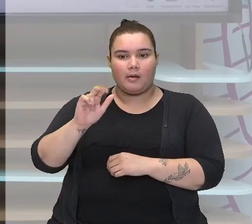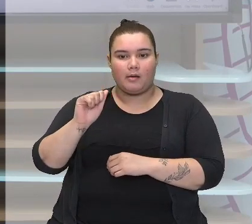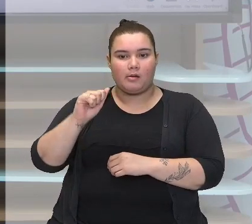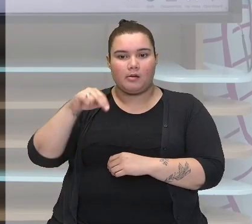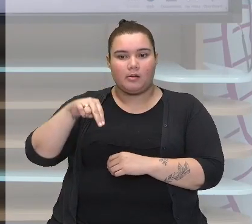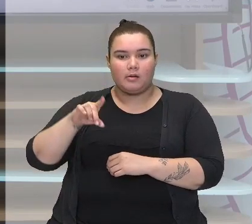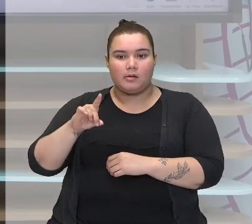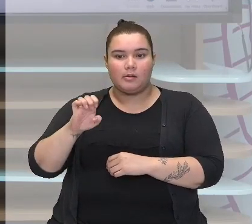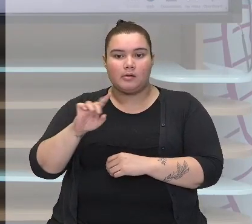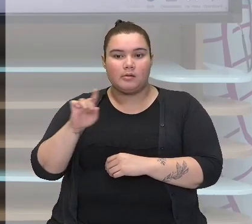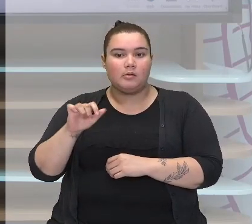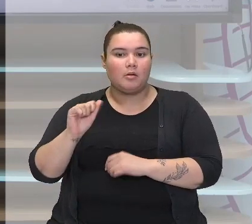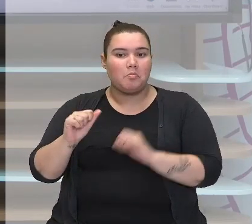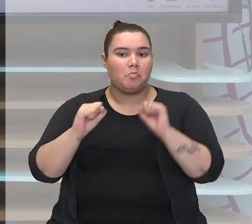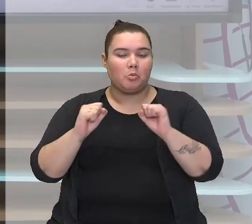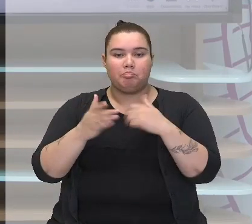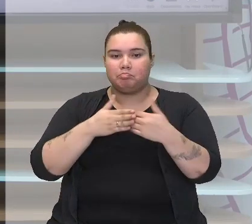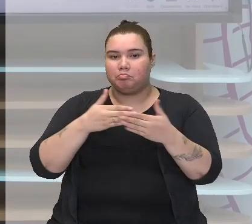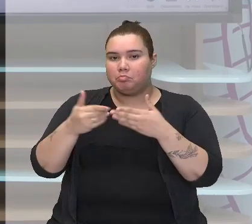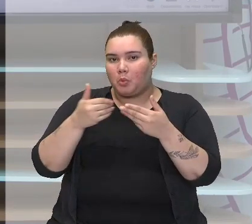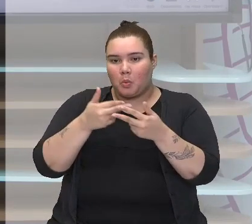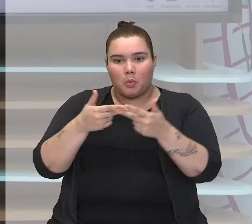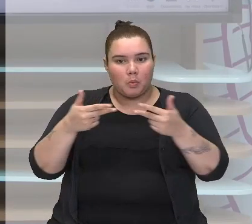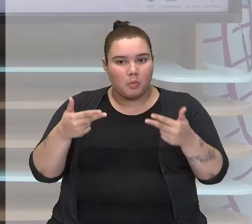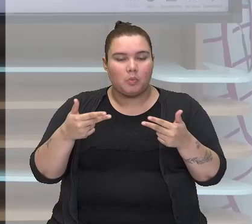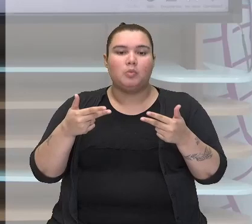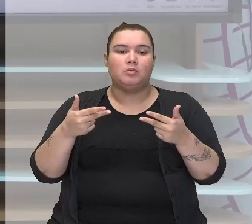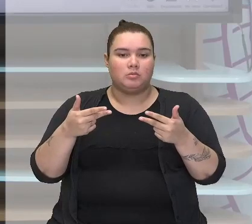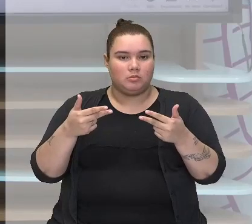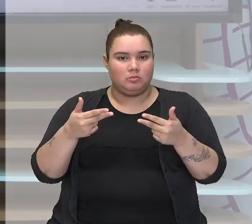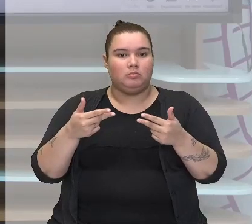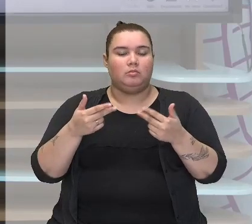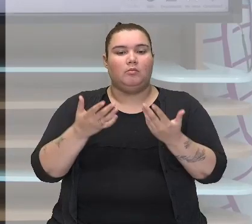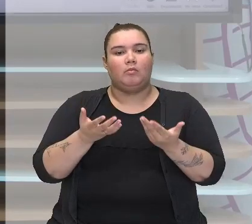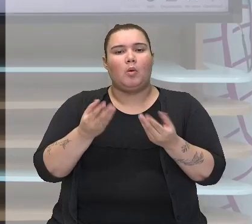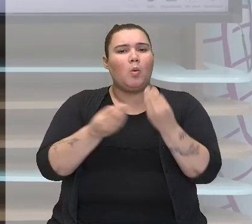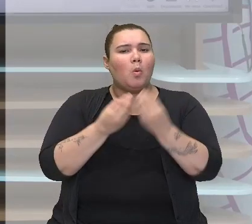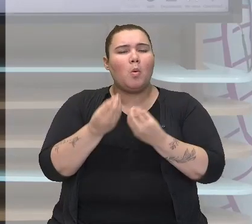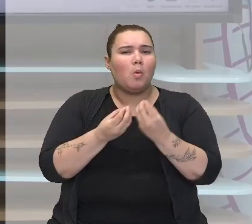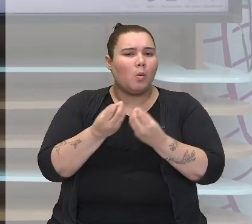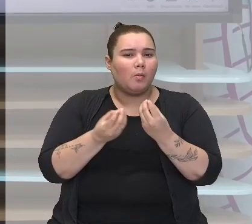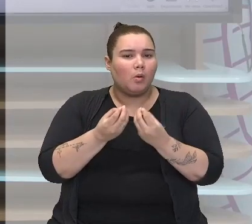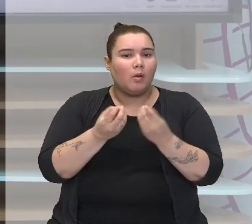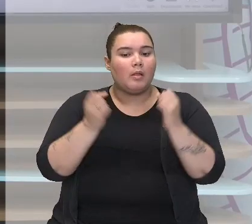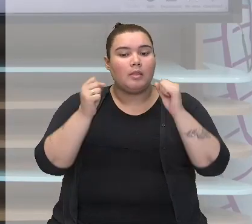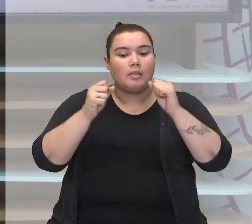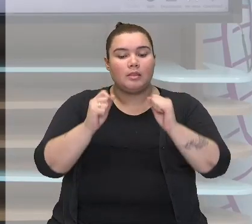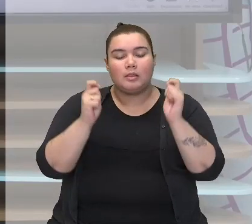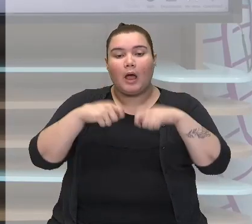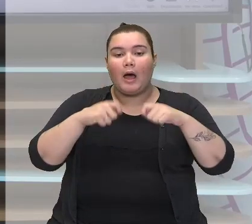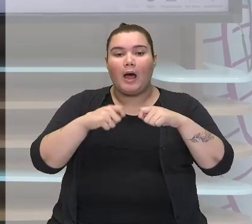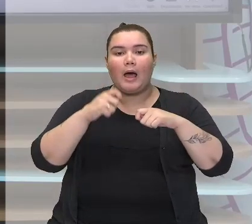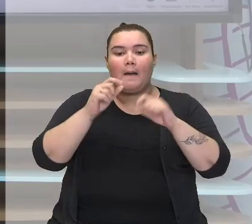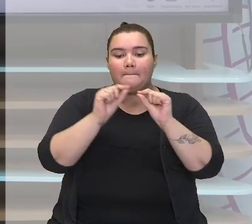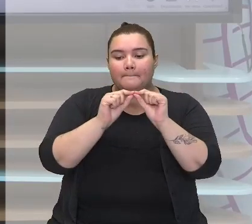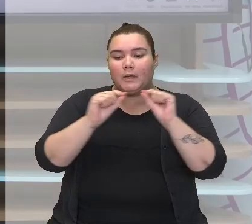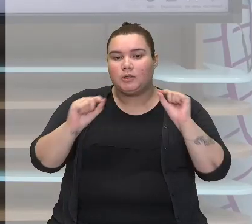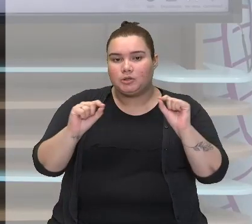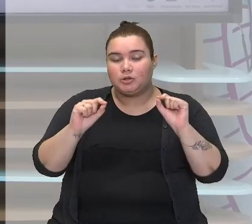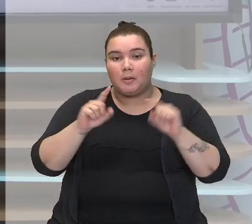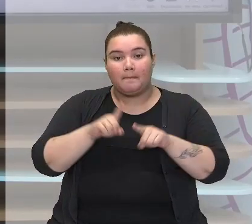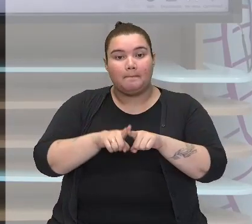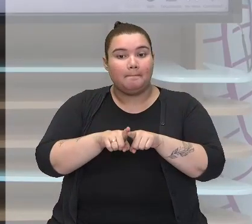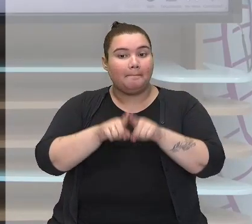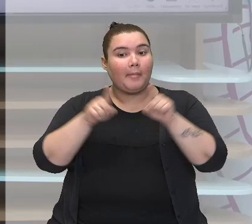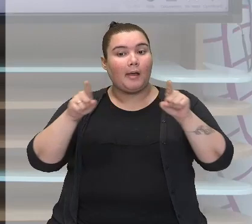coisa, que pode ser o quê? Mensurada, ou em outras palavras, que pode ser medida. Mas, na